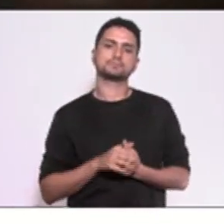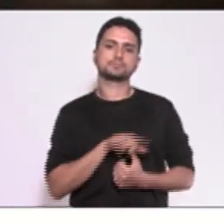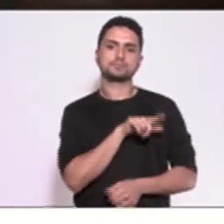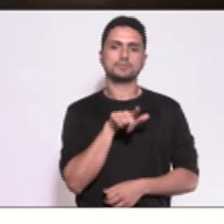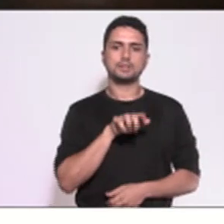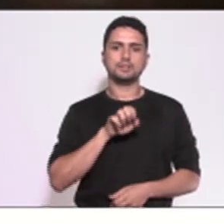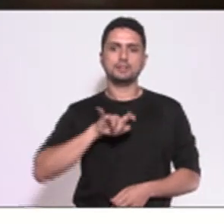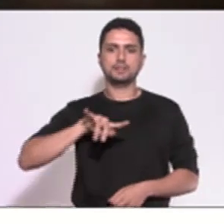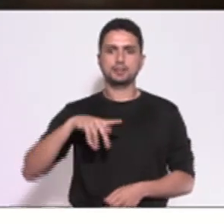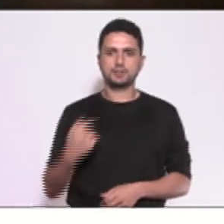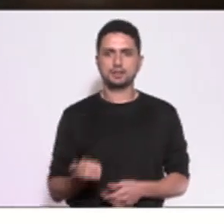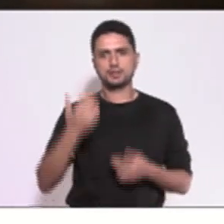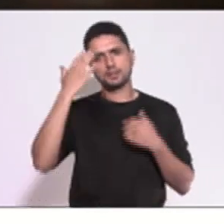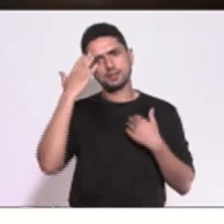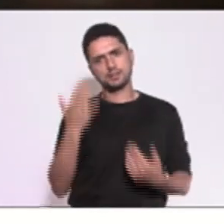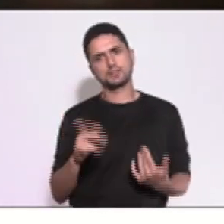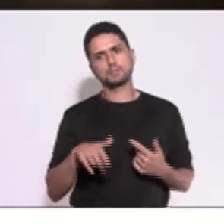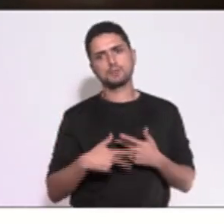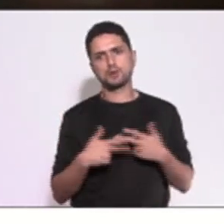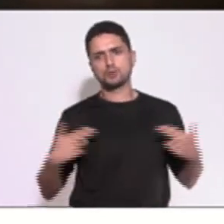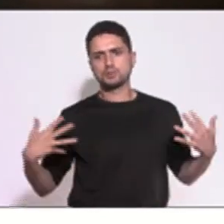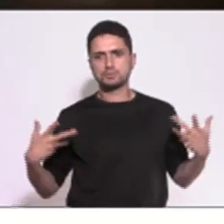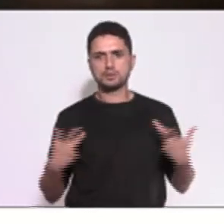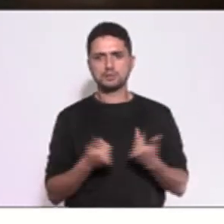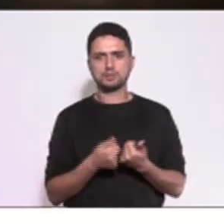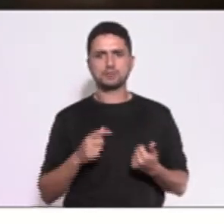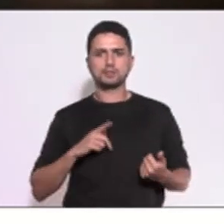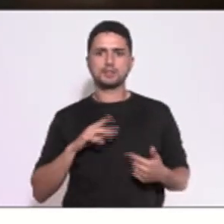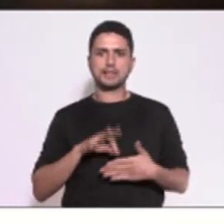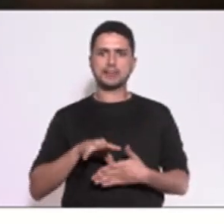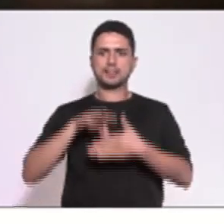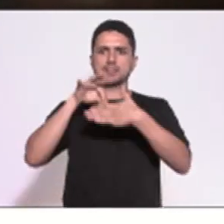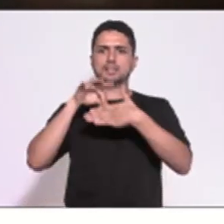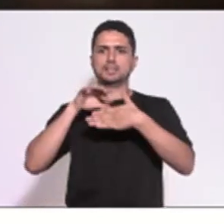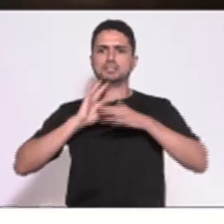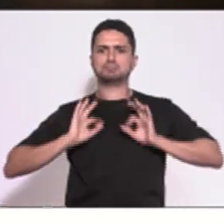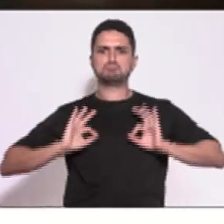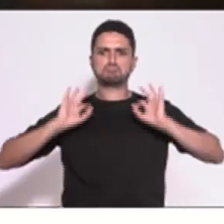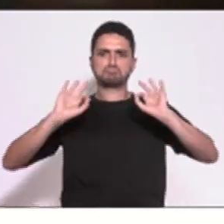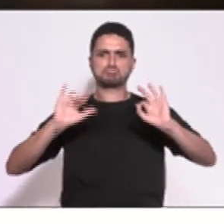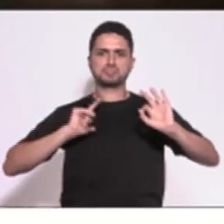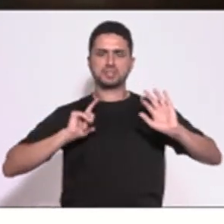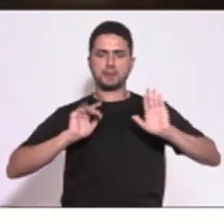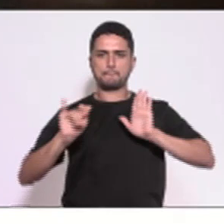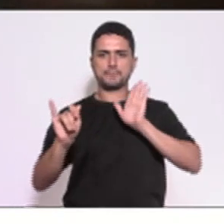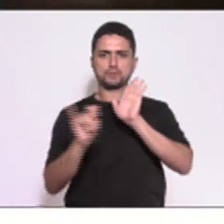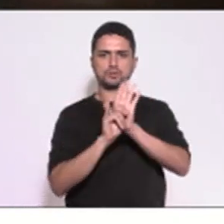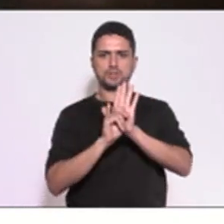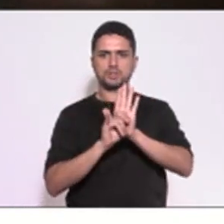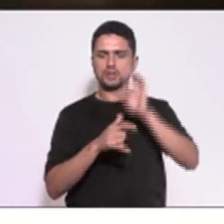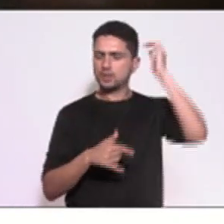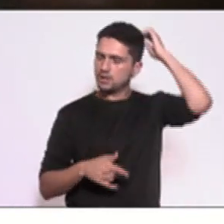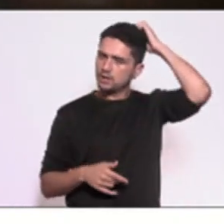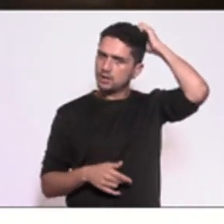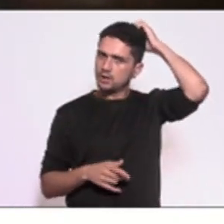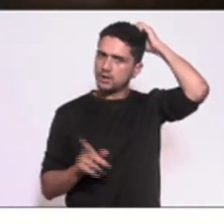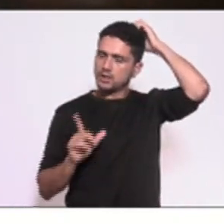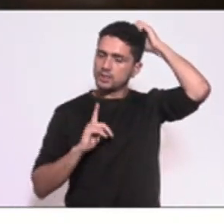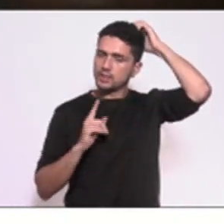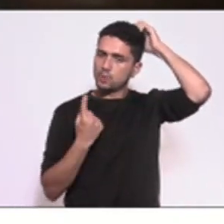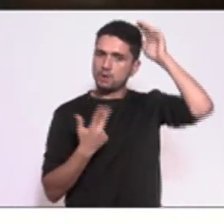fez ter o convívio, a liderança, a personalidade do Rony, tem uma data